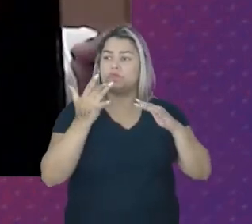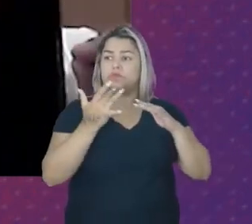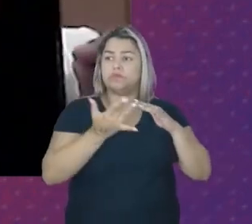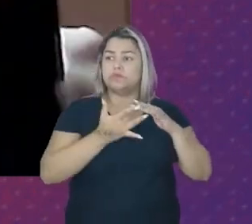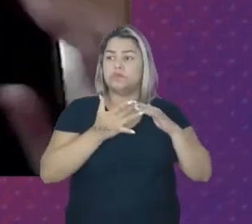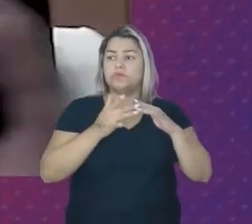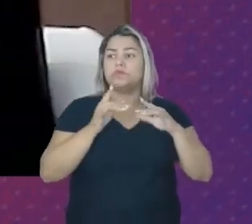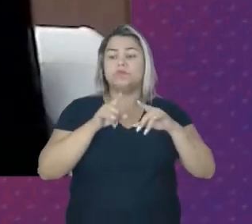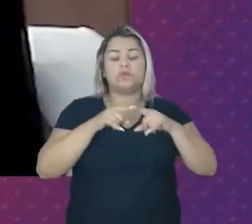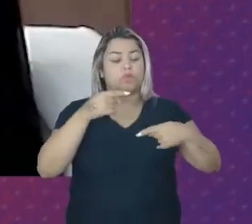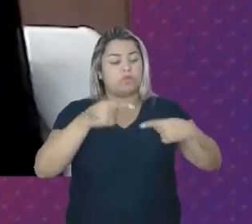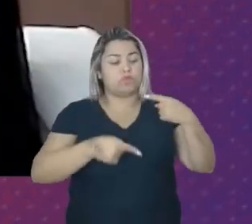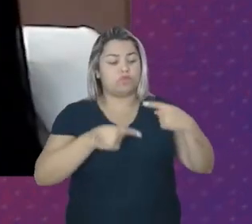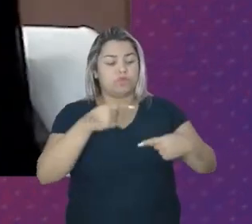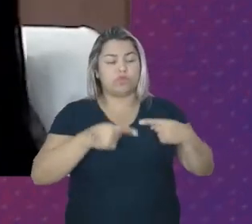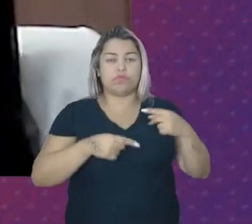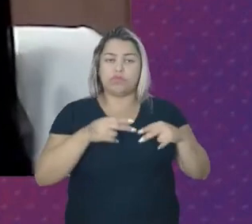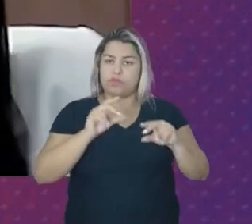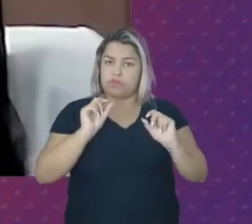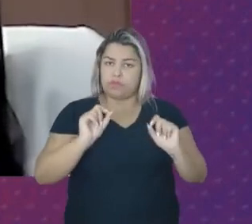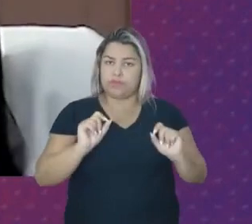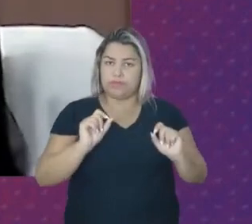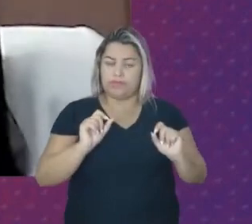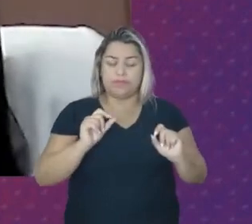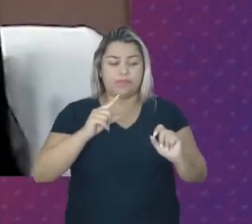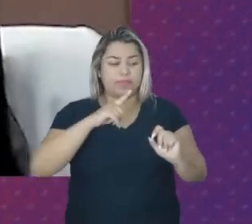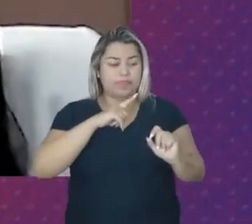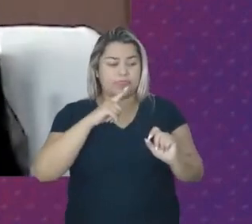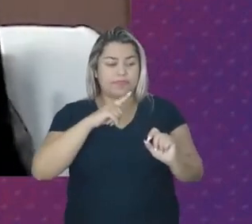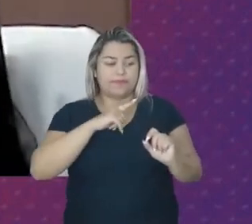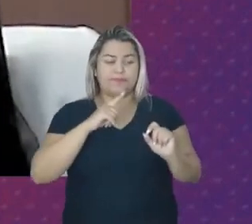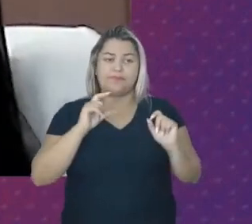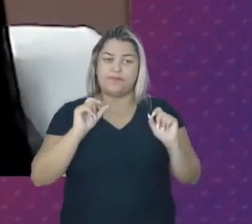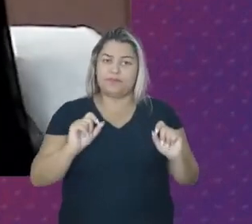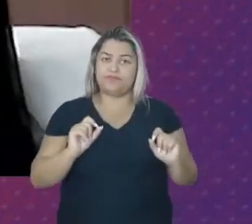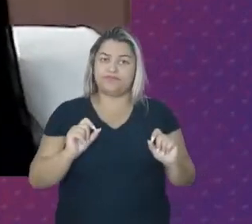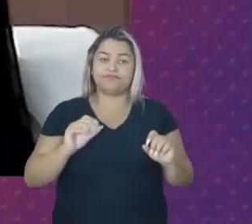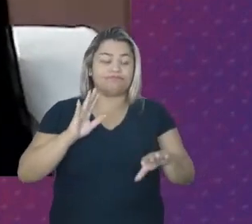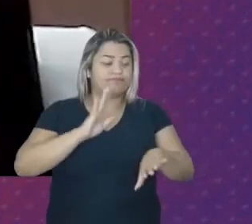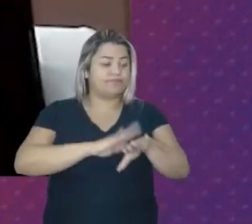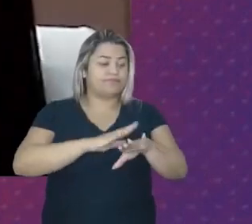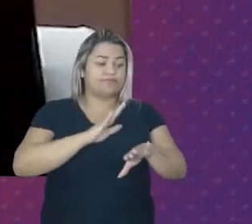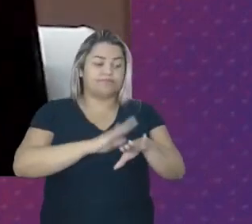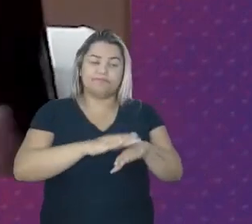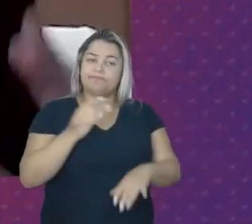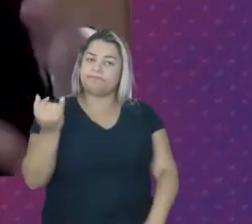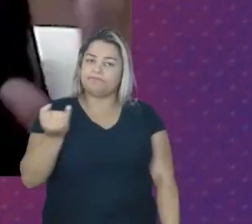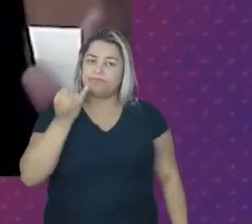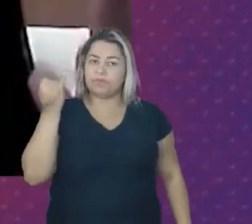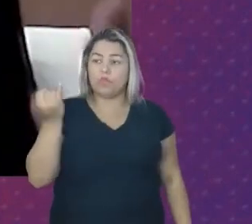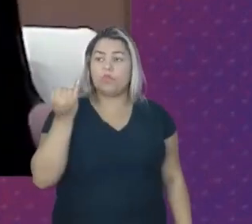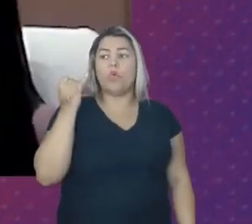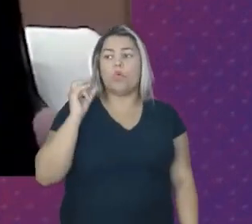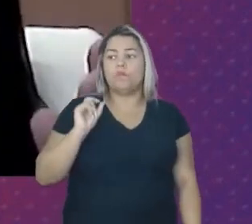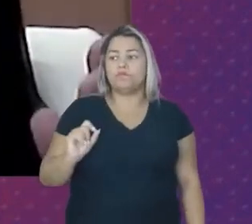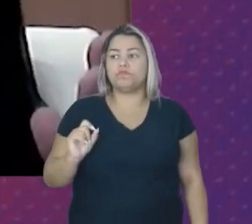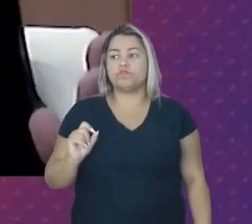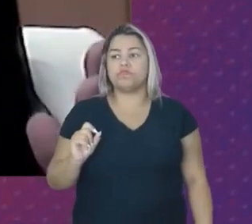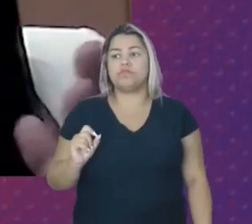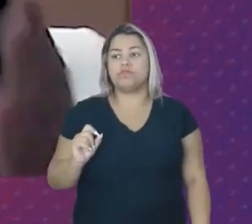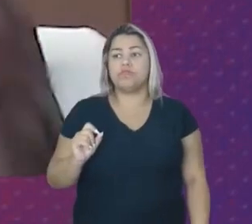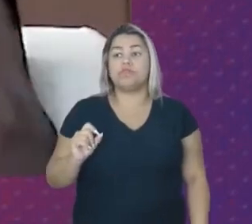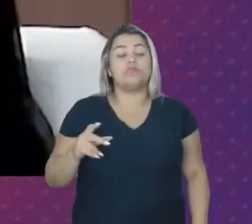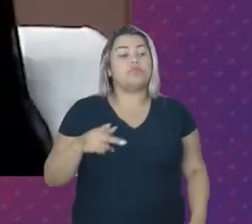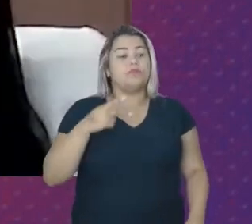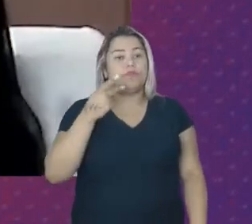fazer política, e para isso o teu posicionamento é o mais importante, porque a partir do